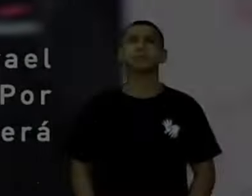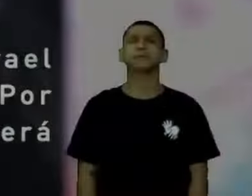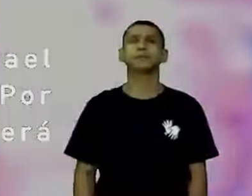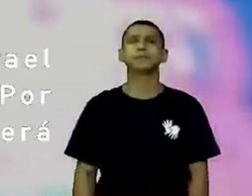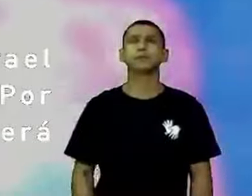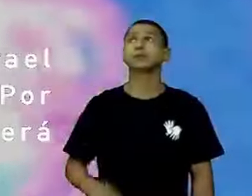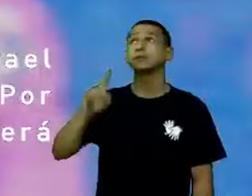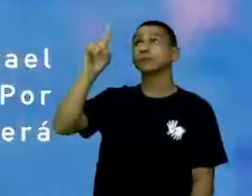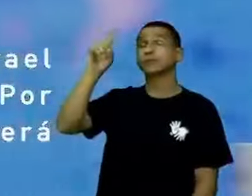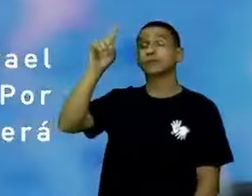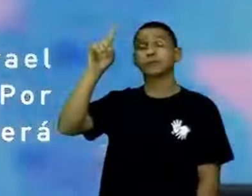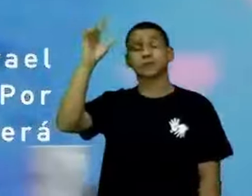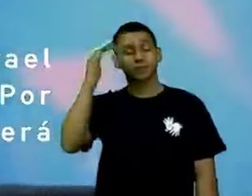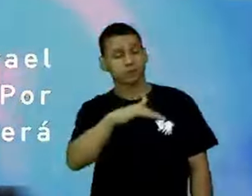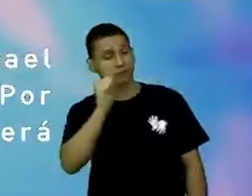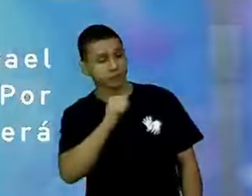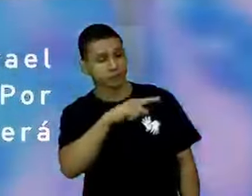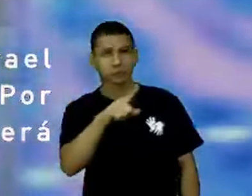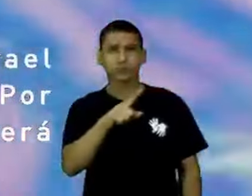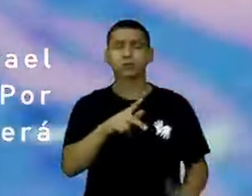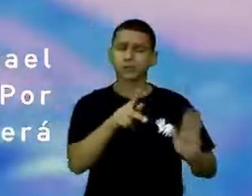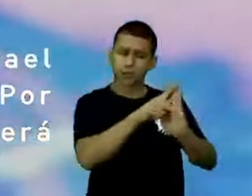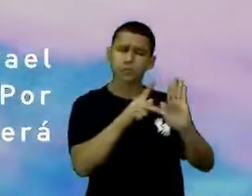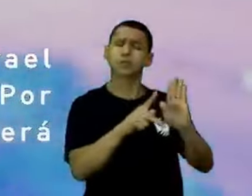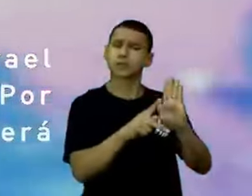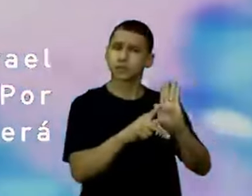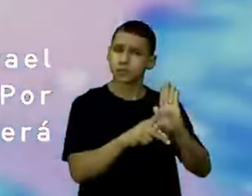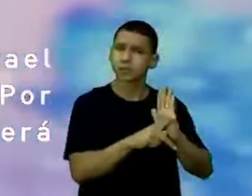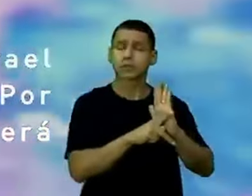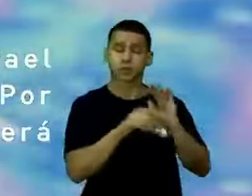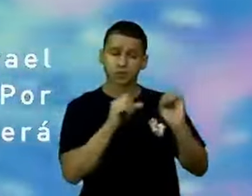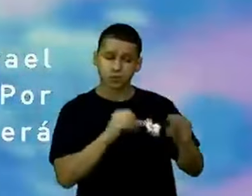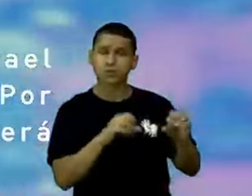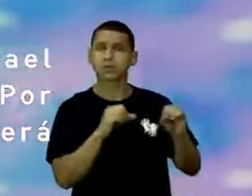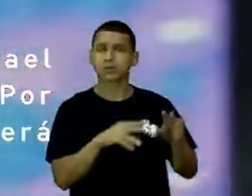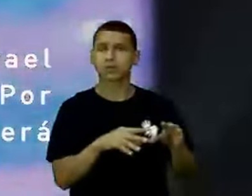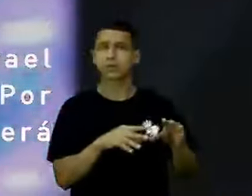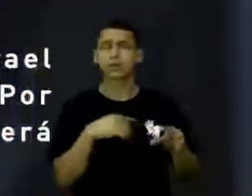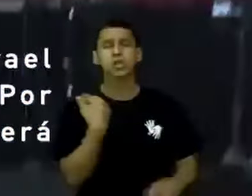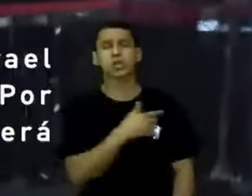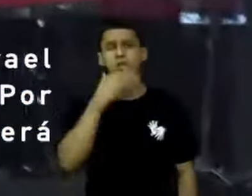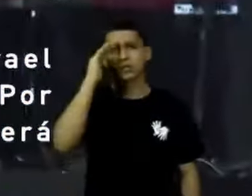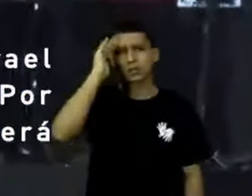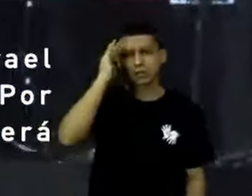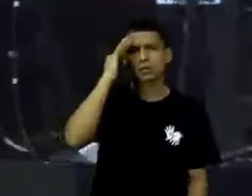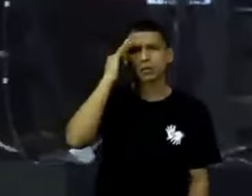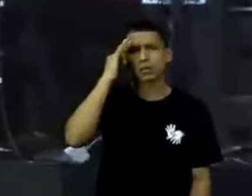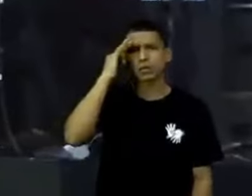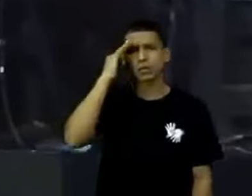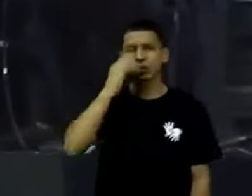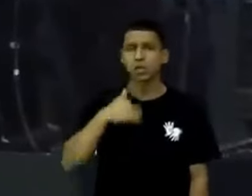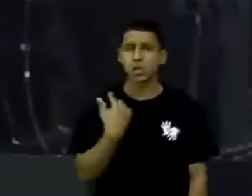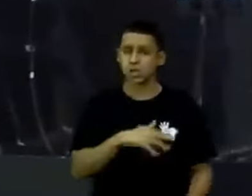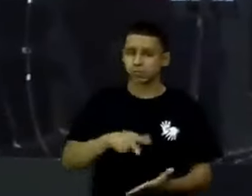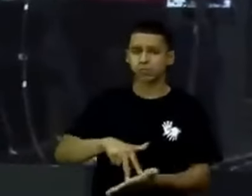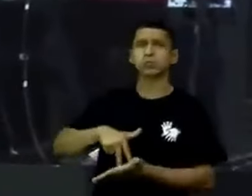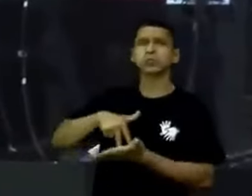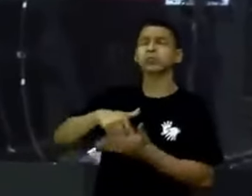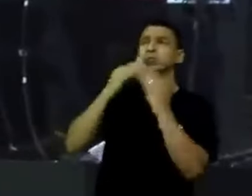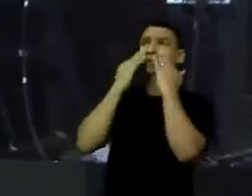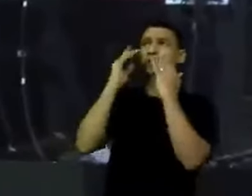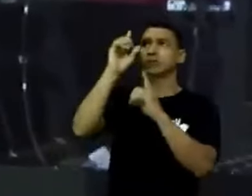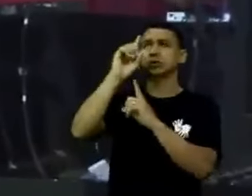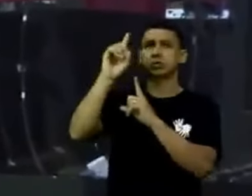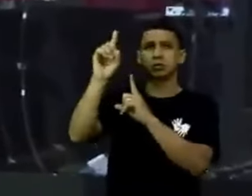Deus nos trouxe aqui nessa manhã para nos instruir num princípio, para que a gente entenda que o nosso posicionamento diante de Deus